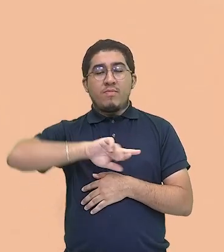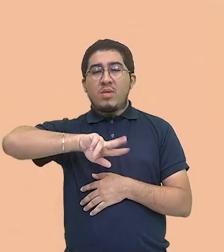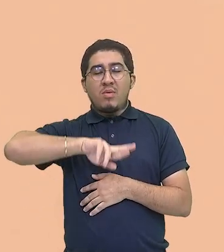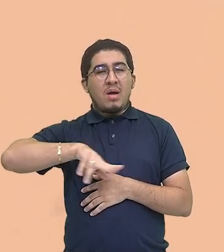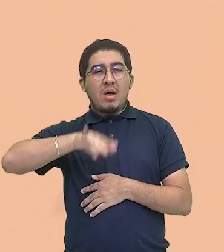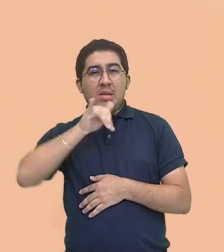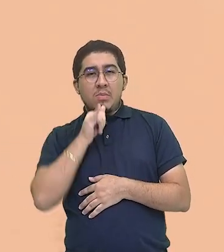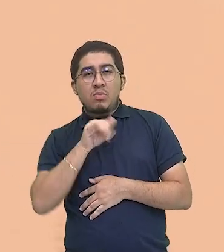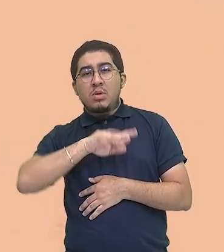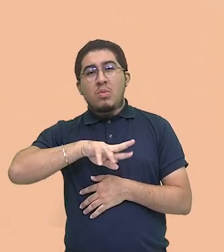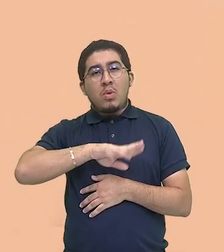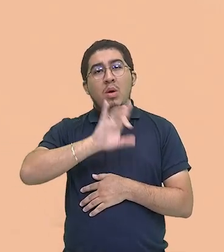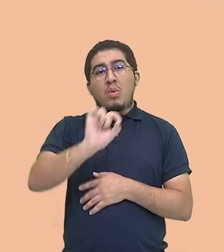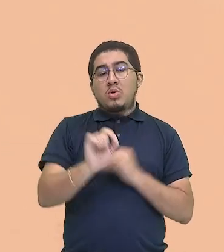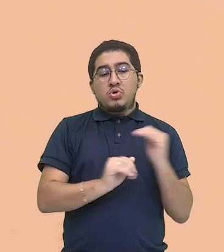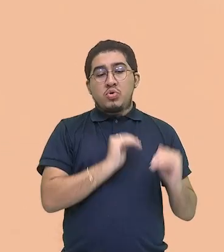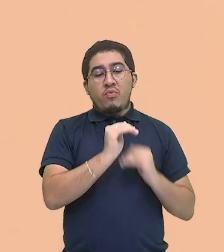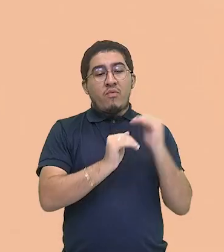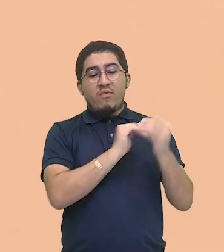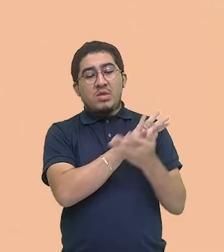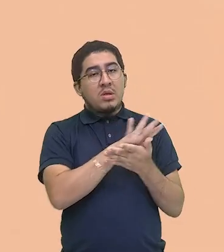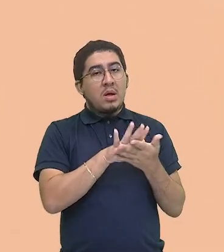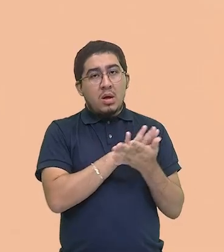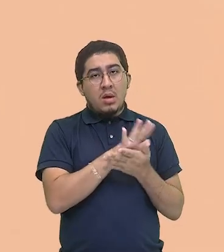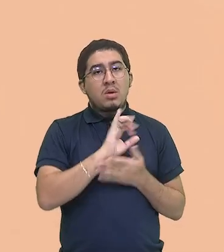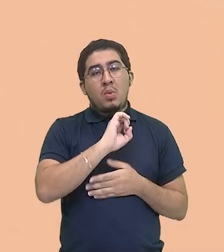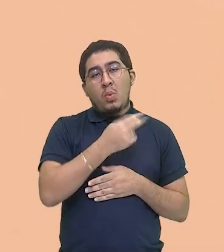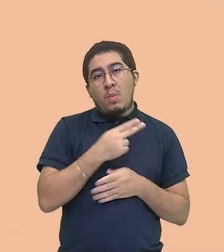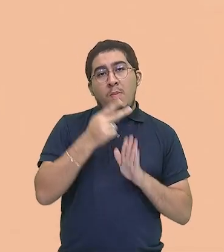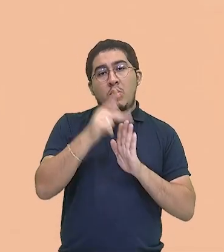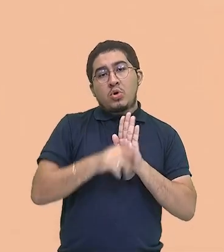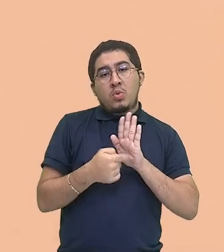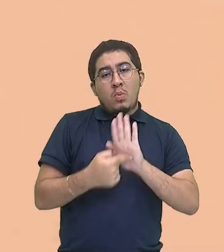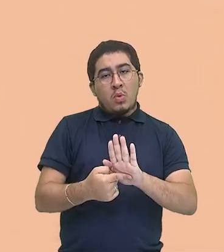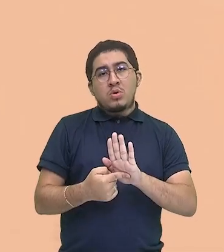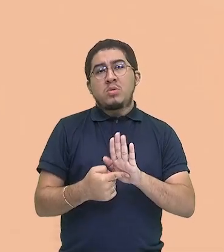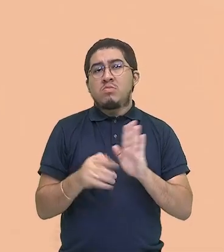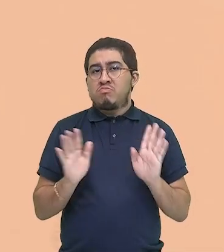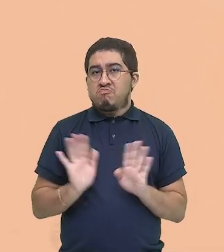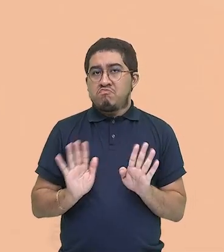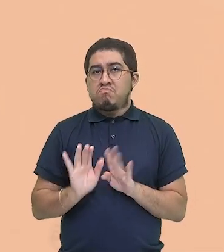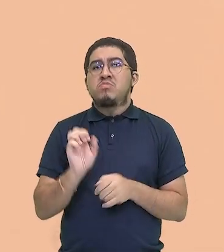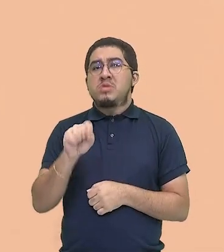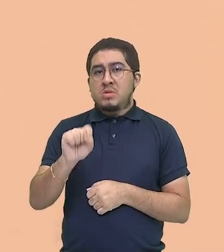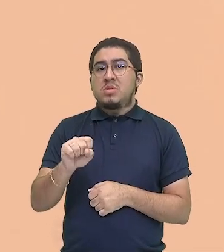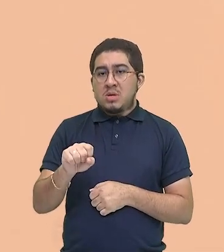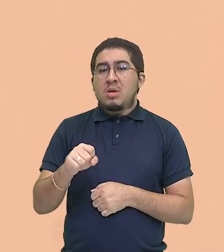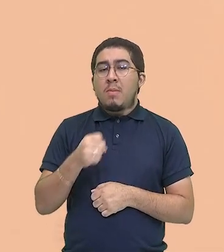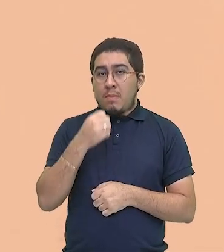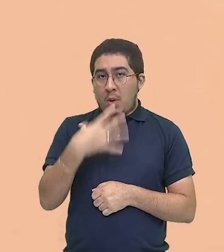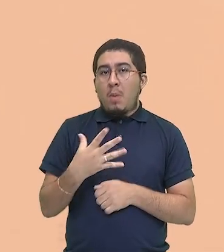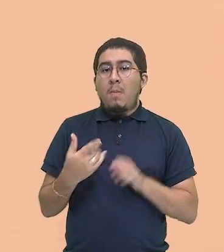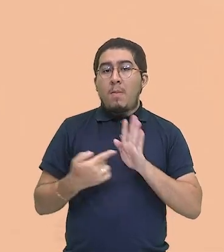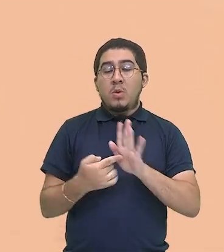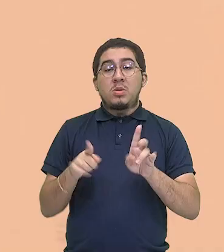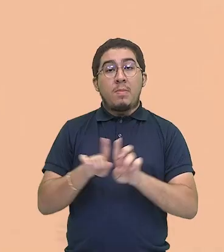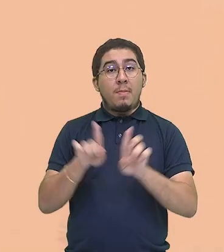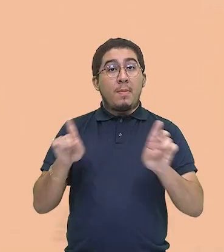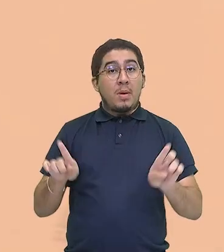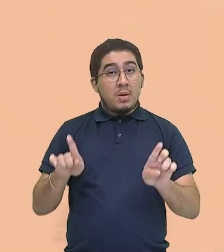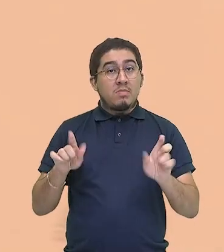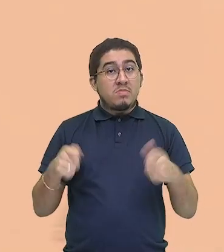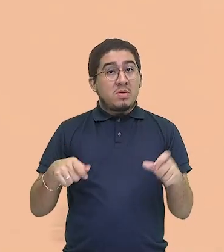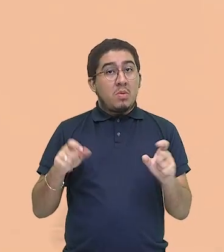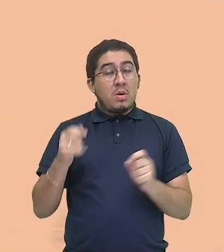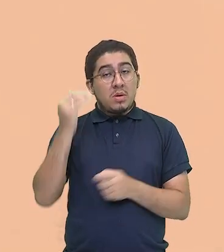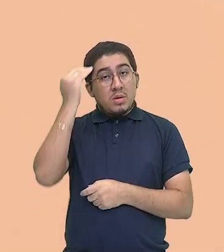aqui que não é para desenvolver, que não é para trazer projetos. Sim, são bem-vindos, desde que